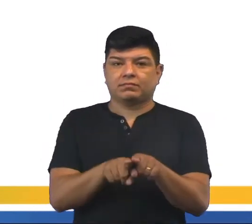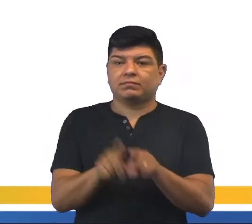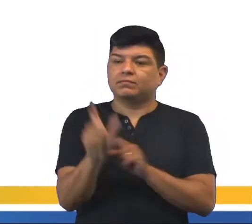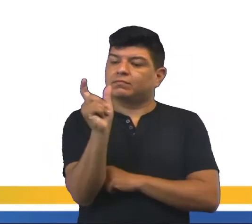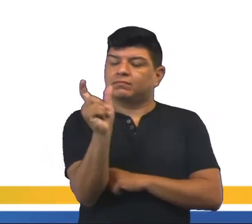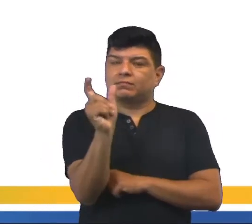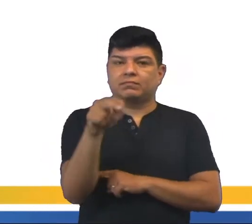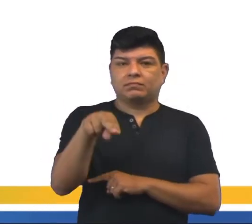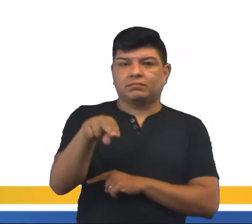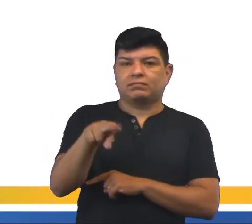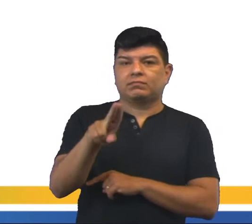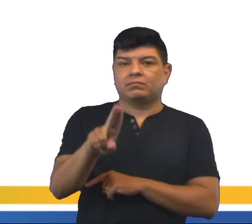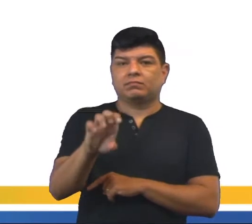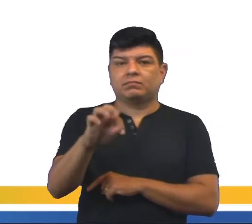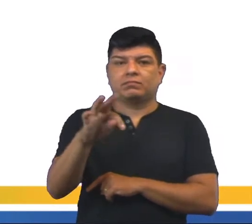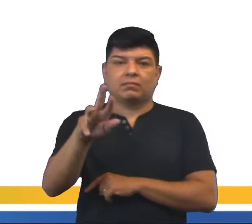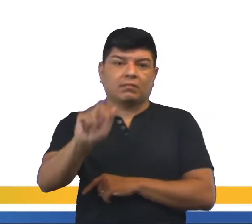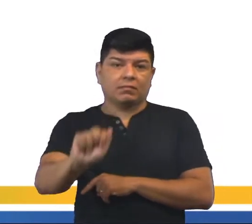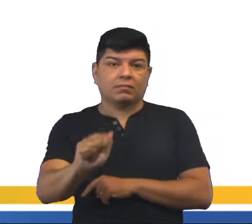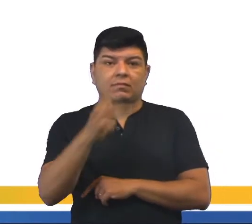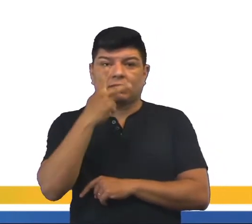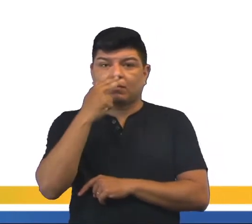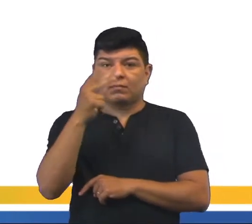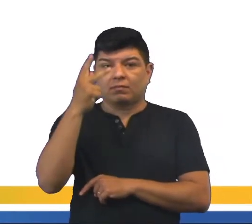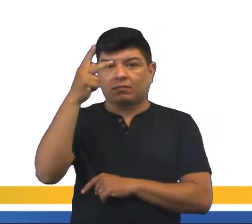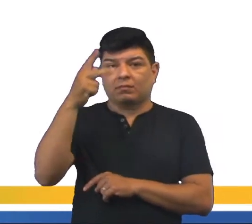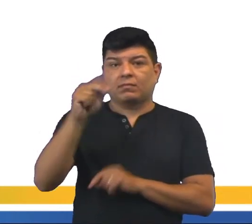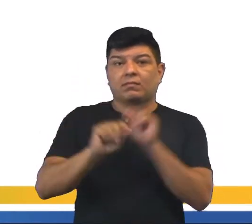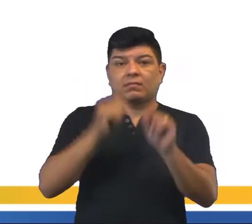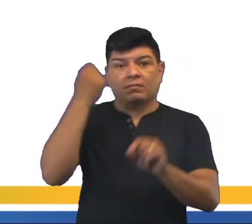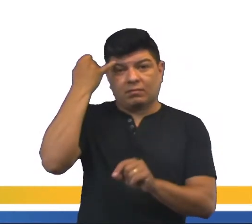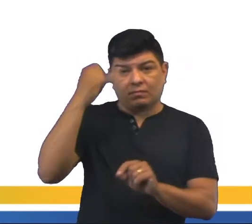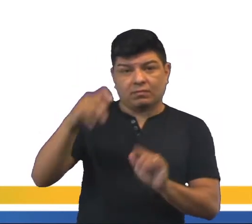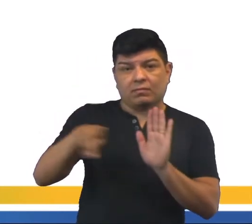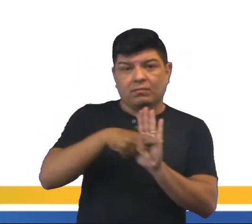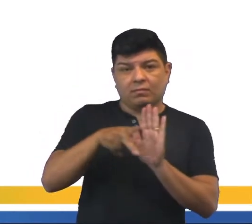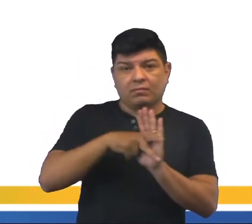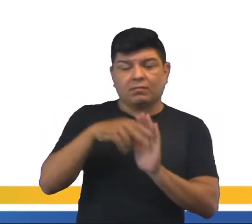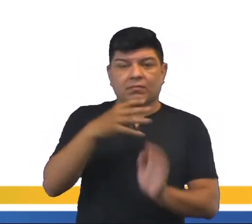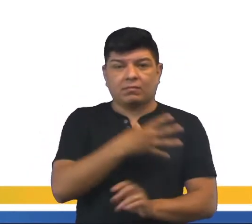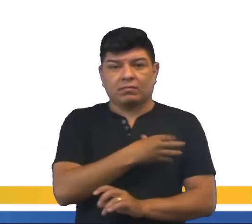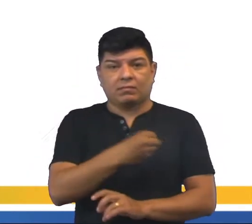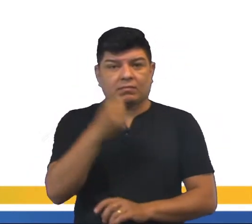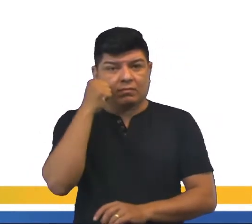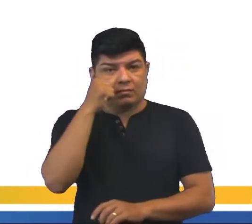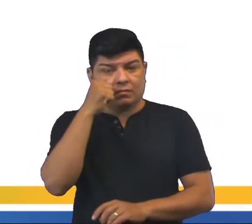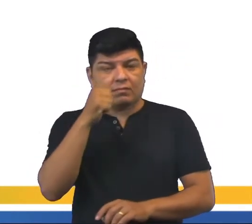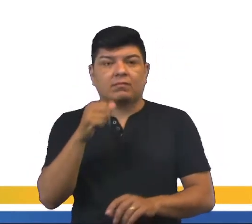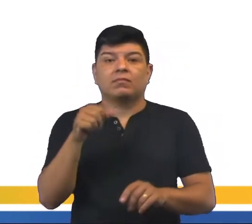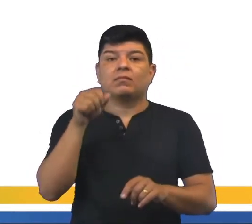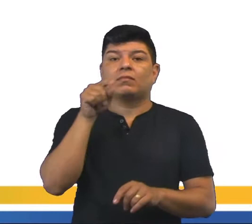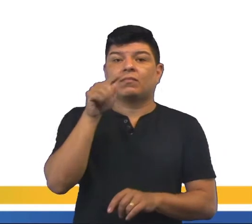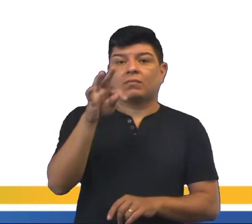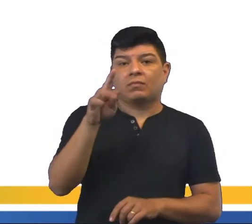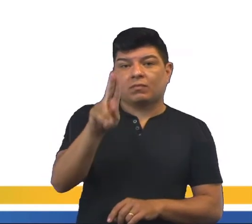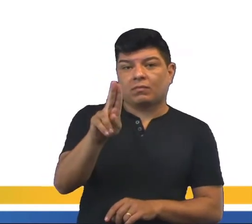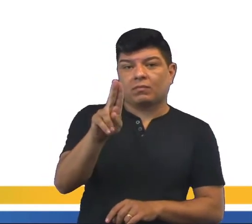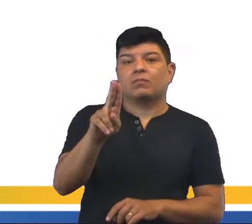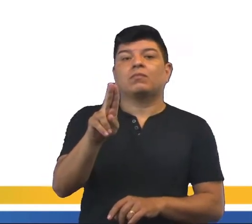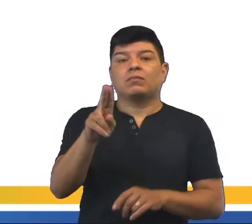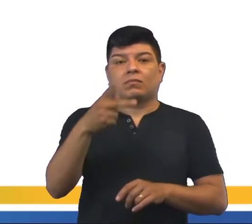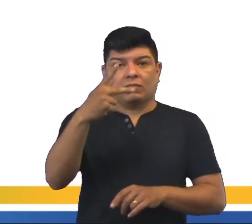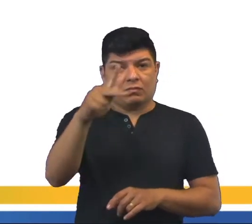a palavra nuestra, ela também dá a ideia de posse, né, da filha. Na terceira fala ali também, tu falda, né,